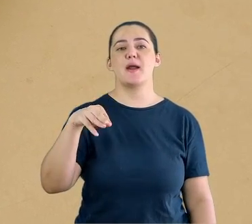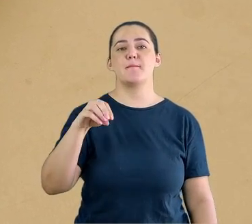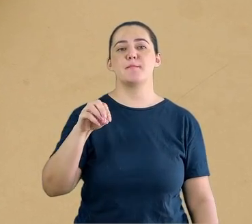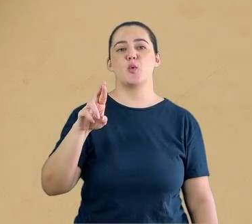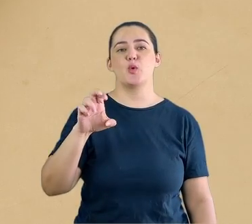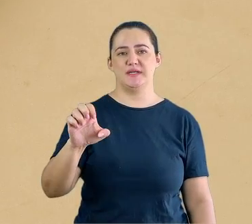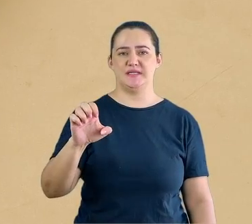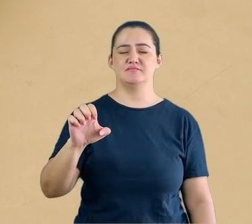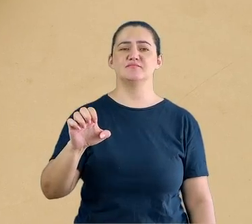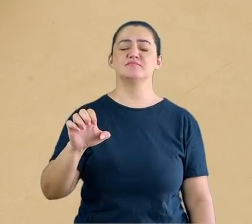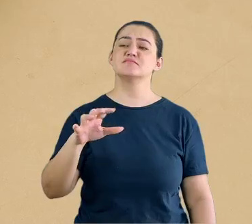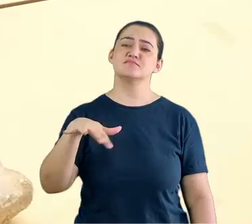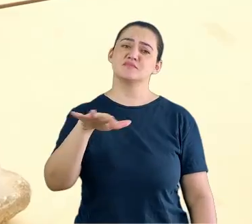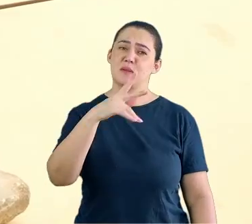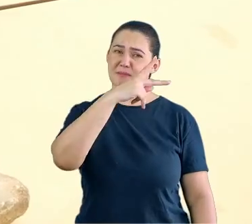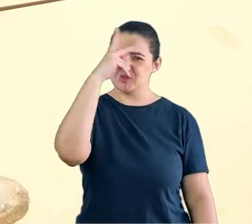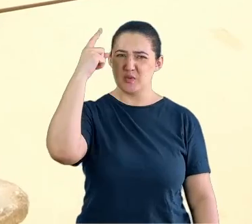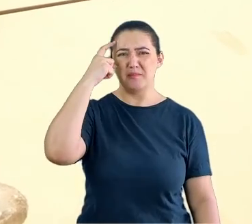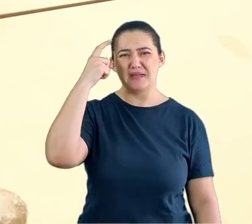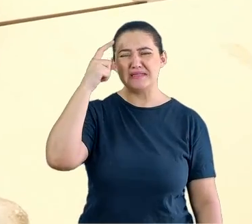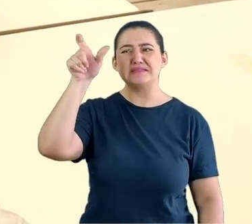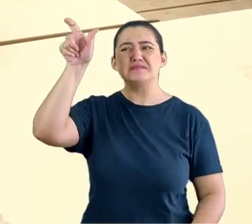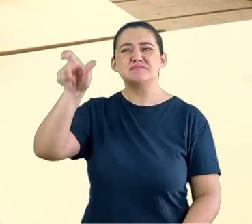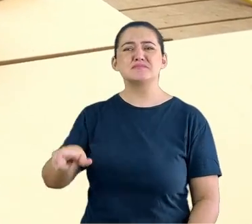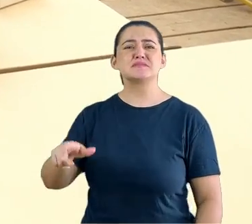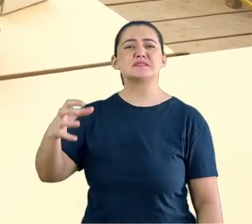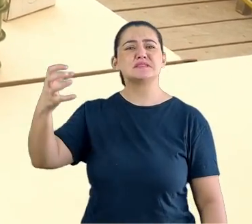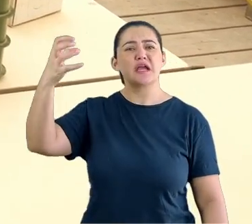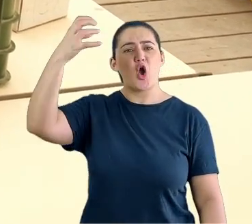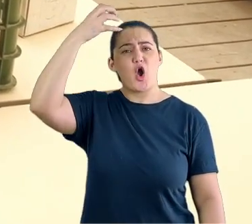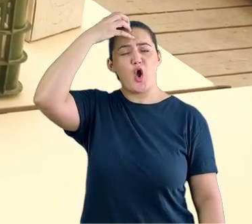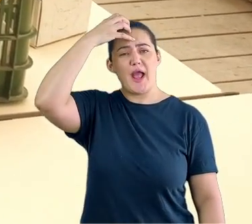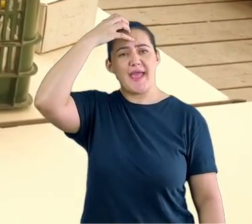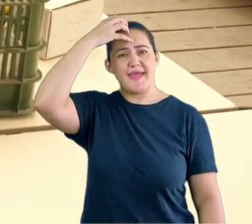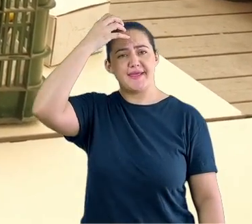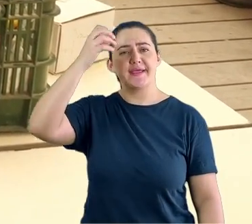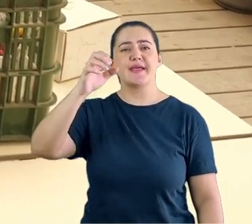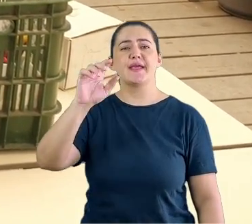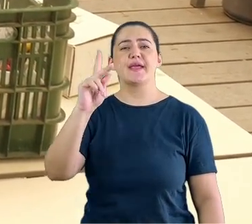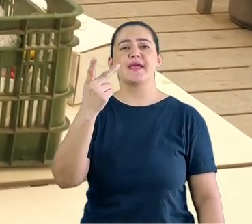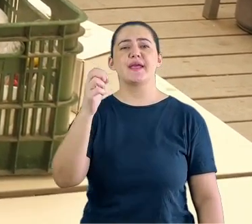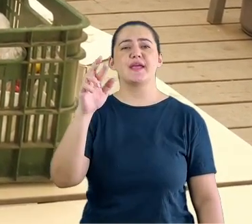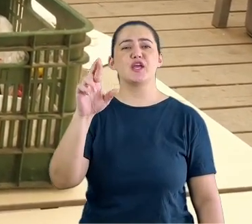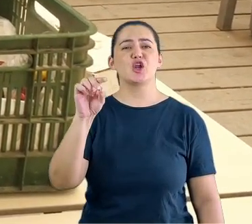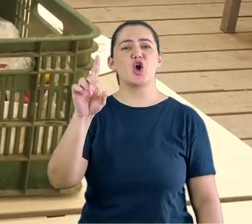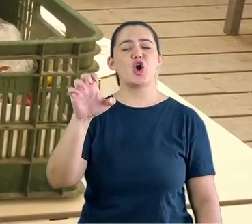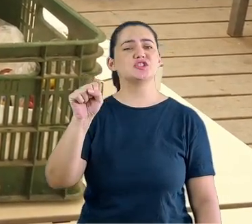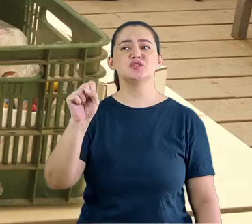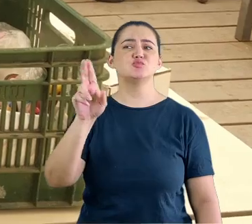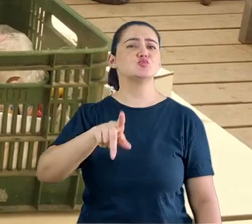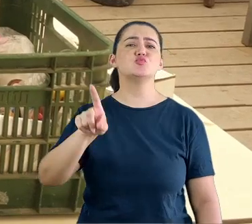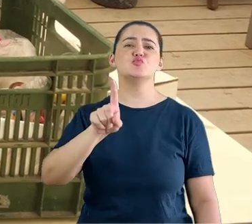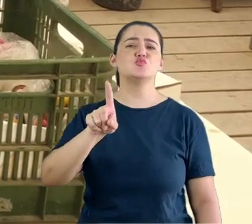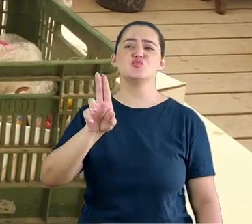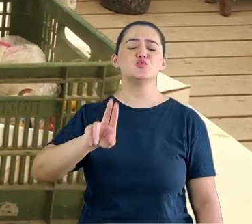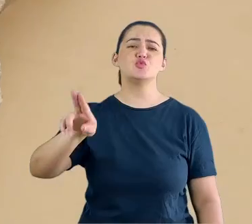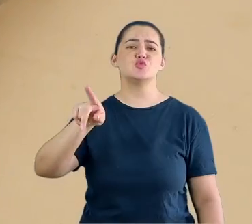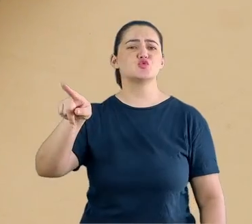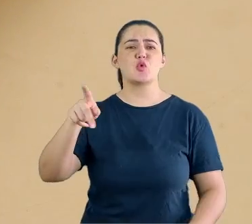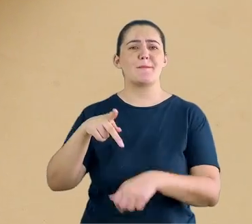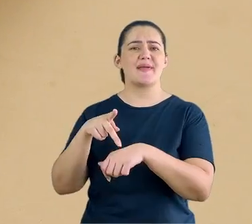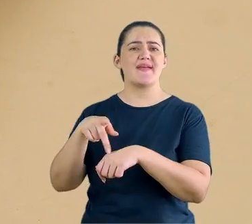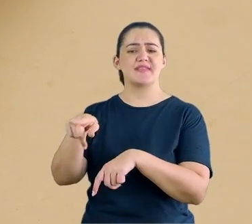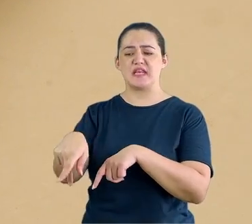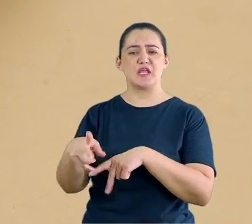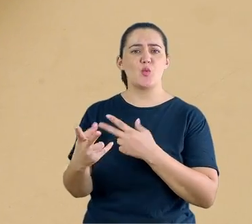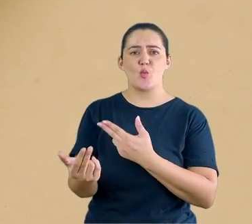usou mármore no templo. Ele usou apenas a pedra de calcário e outros objetos. Porém, o achado de pedaços de mármore como